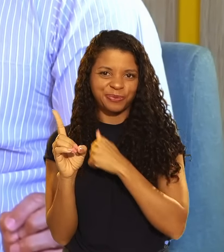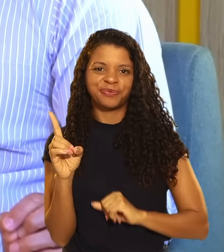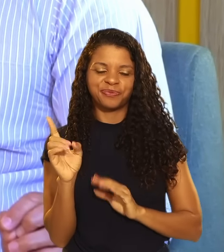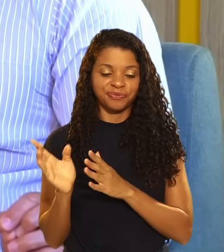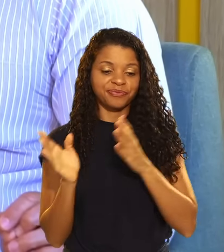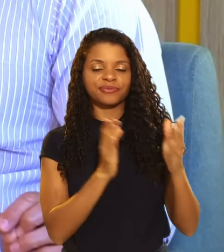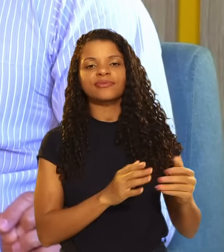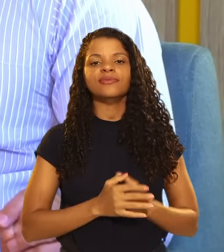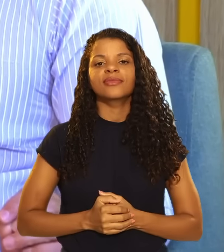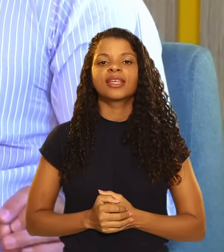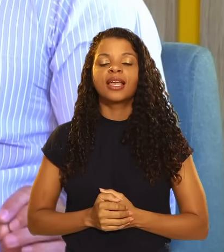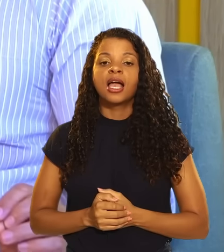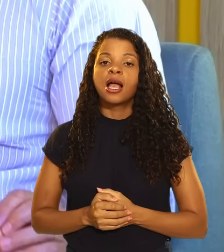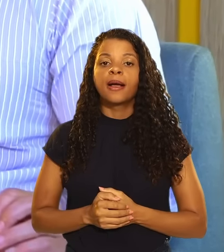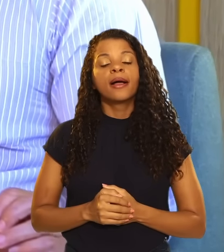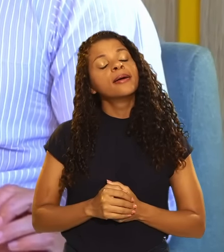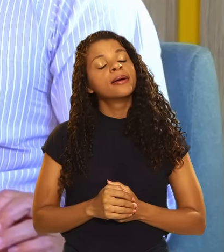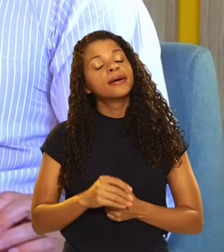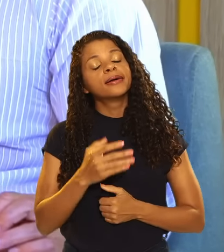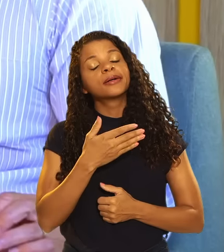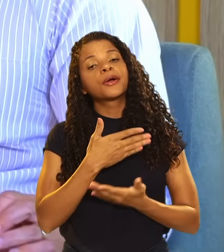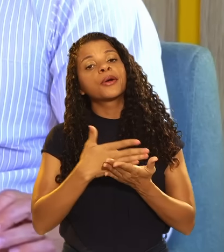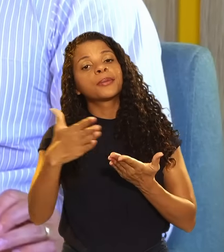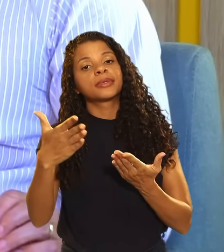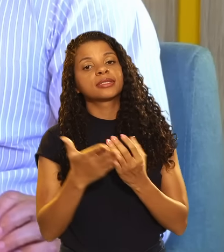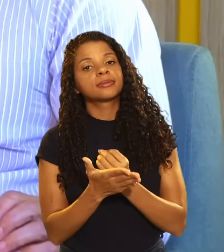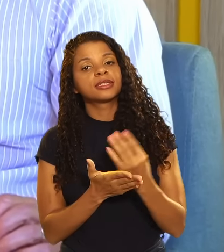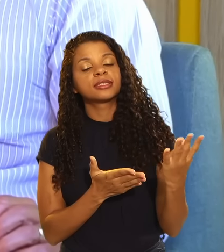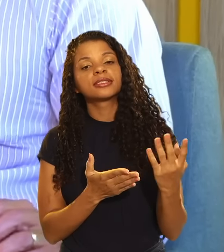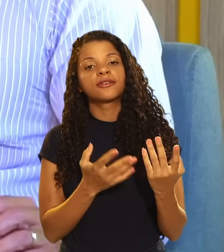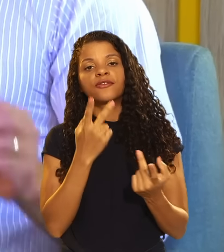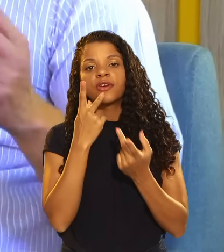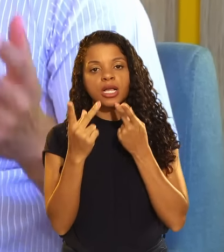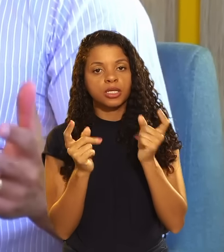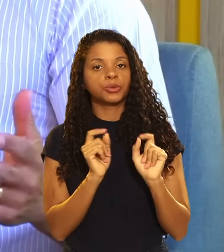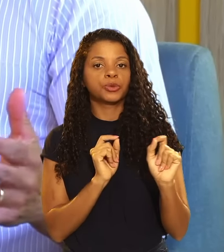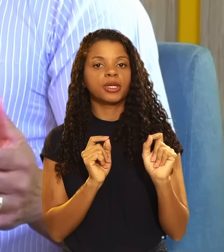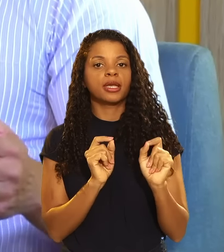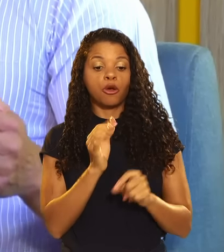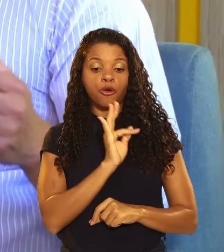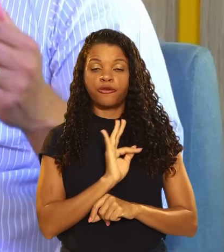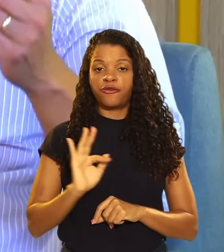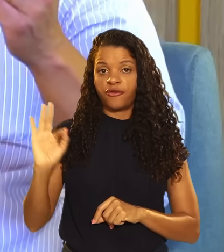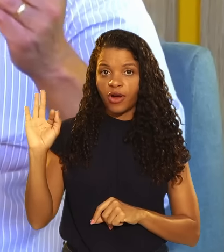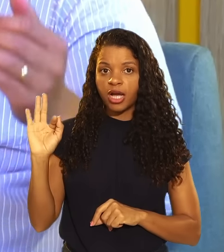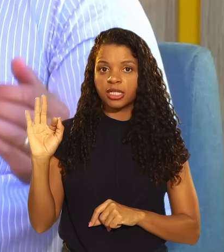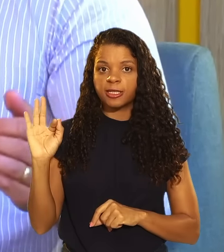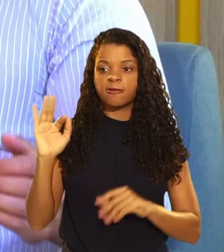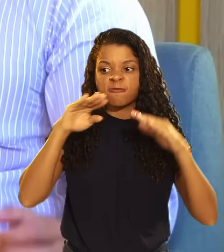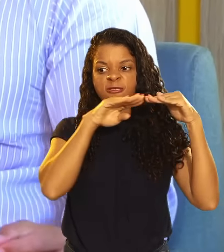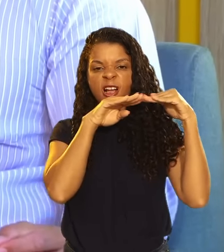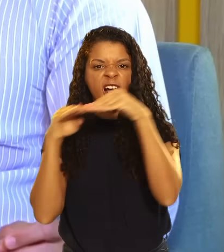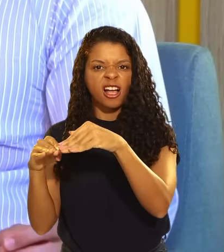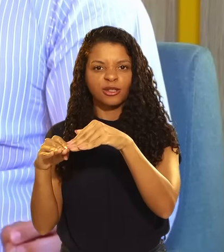a lição dizendo que em Marcos 2, 23, 24, os fariseus, eles acusaram os discípulos de